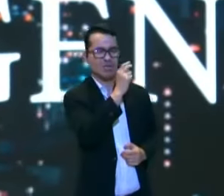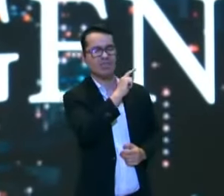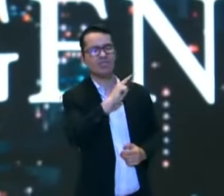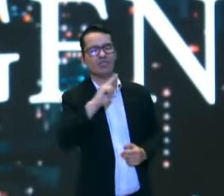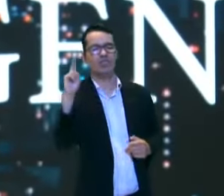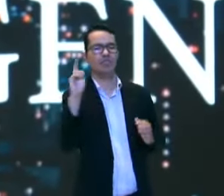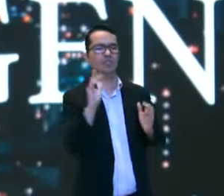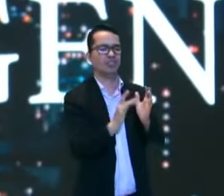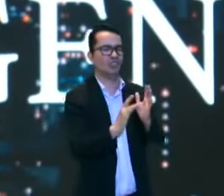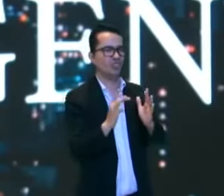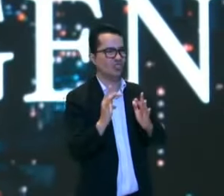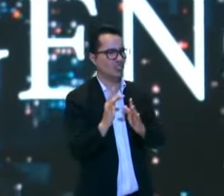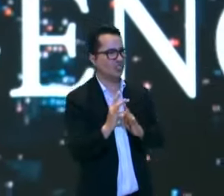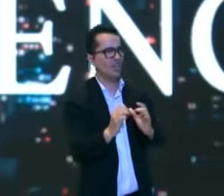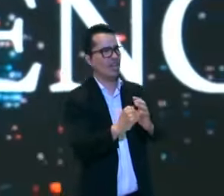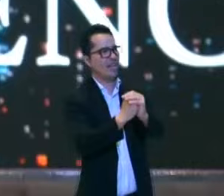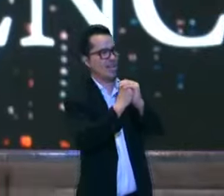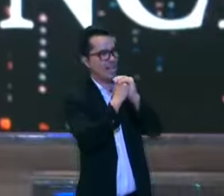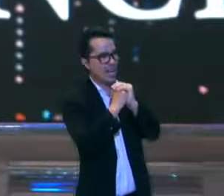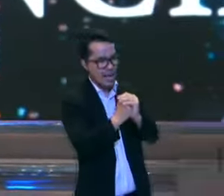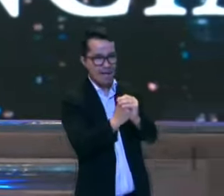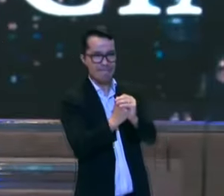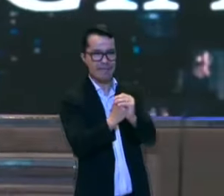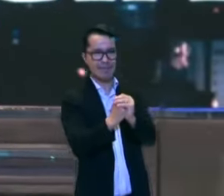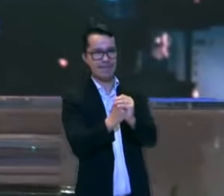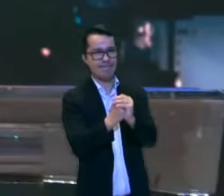Jesus. Amém.